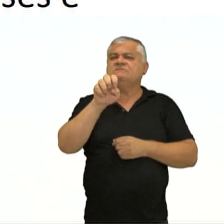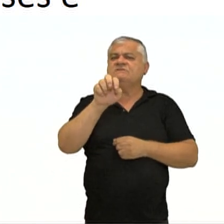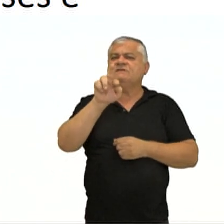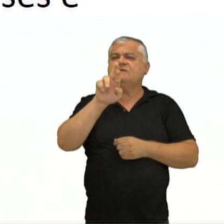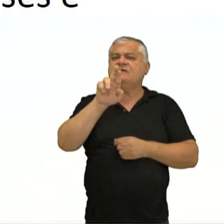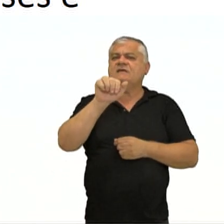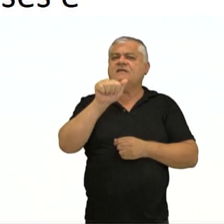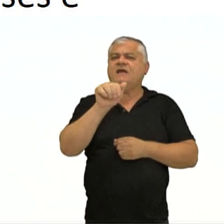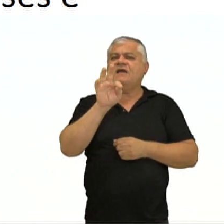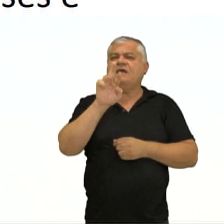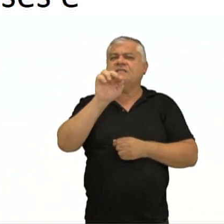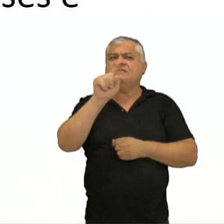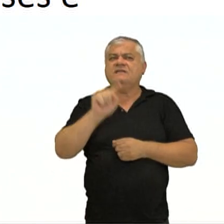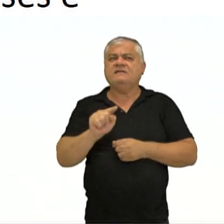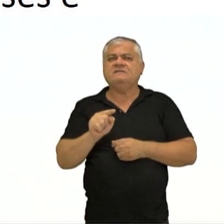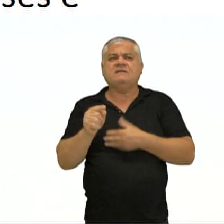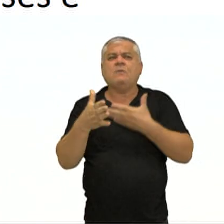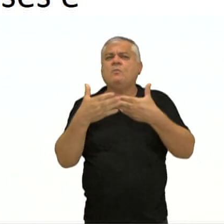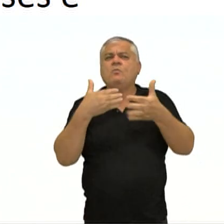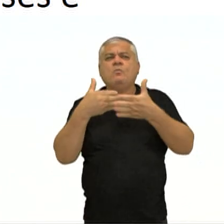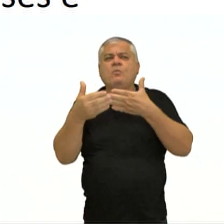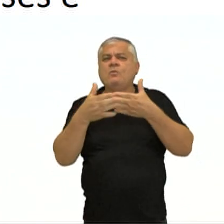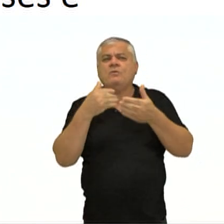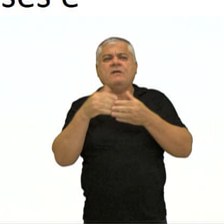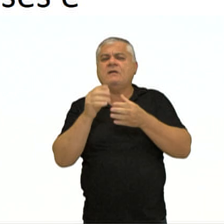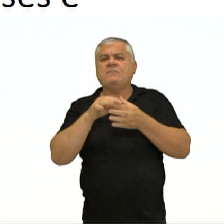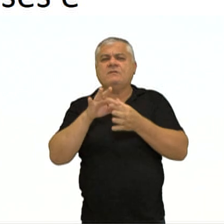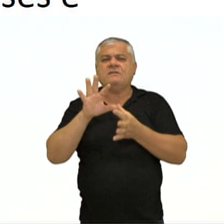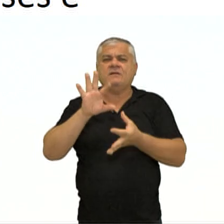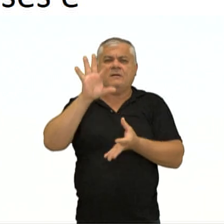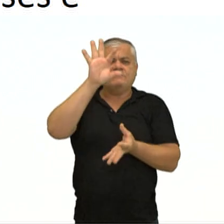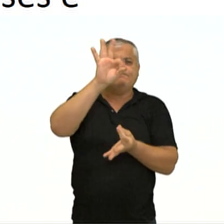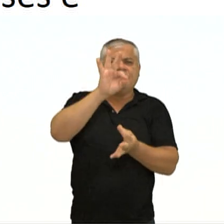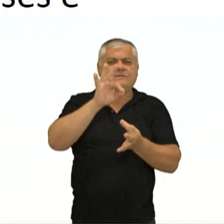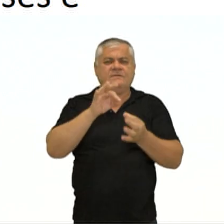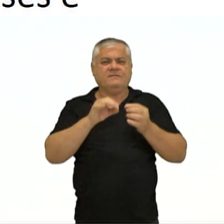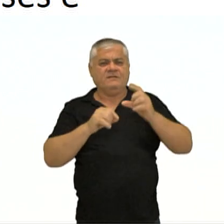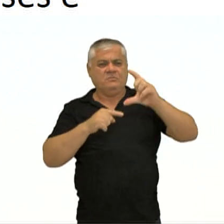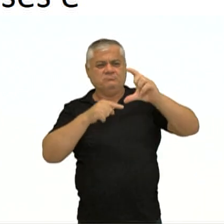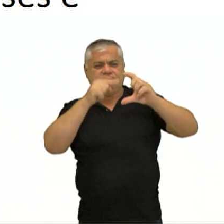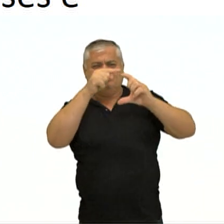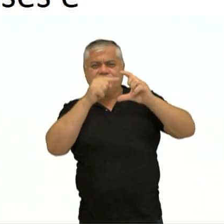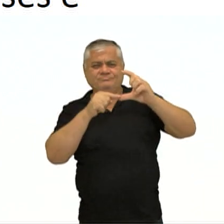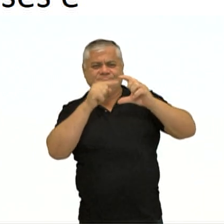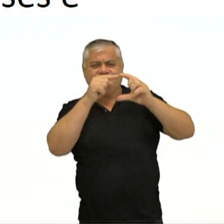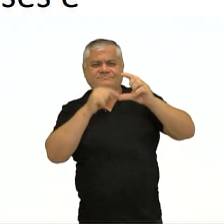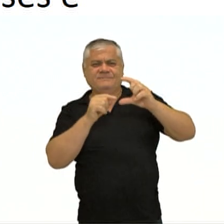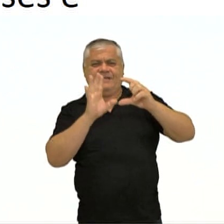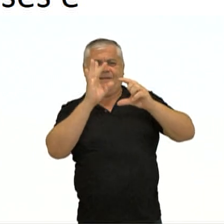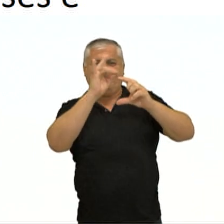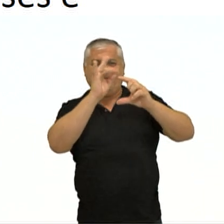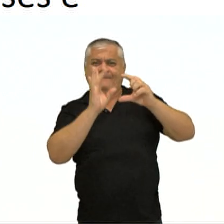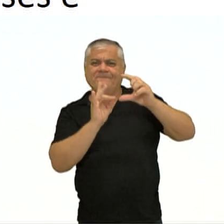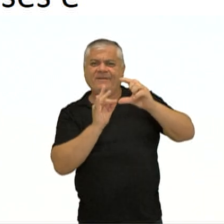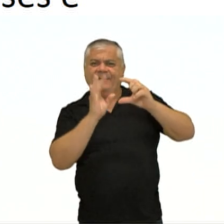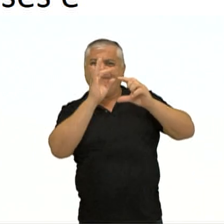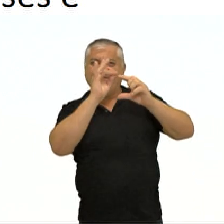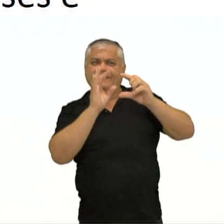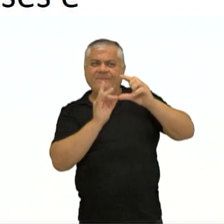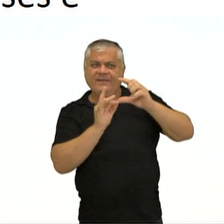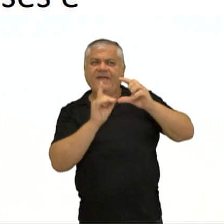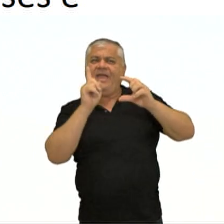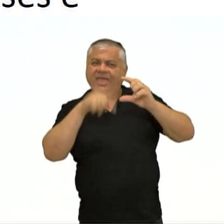é qualquer segmento que une as duas bases. Então, nesse caso, a geratriz